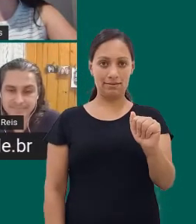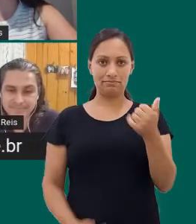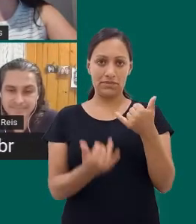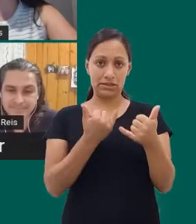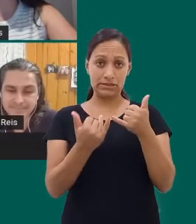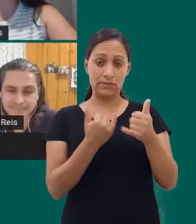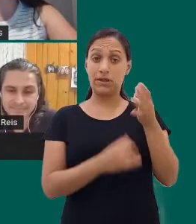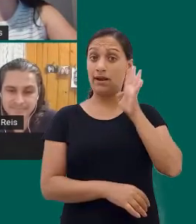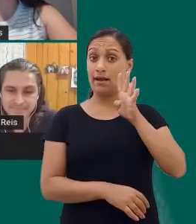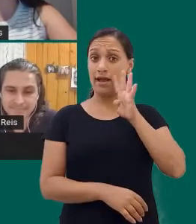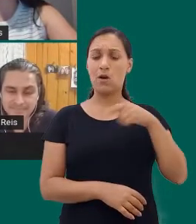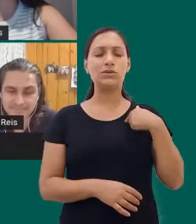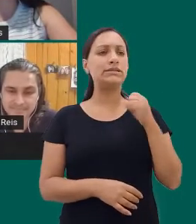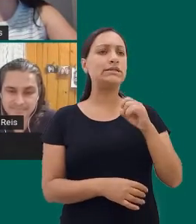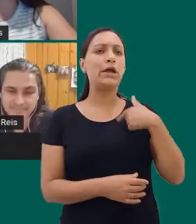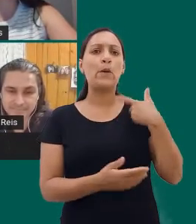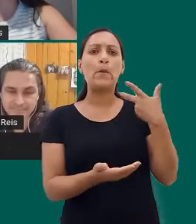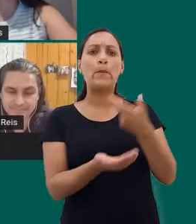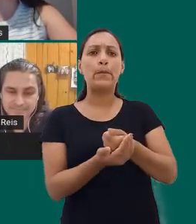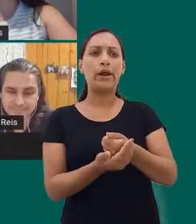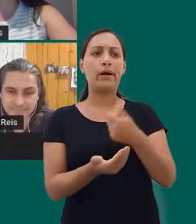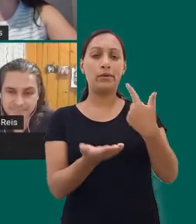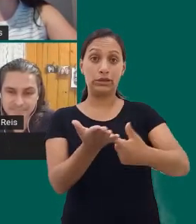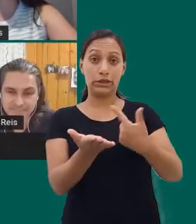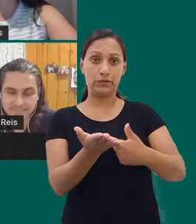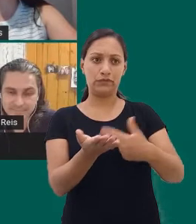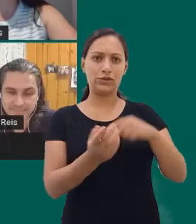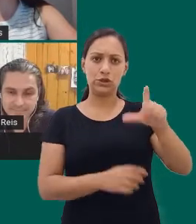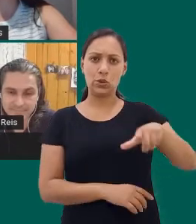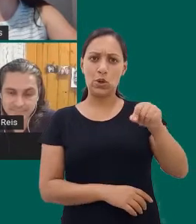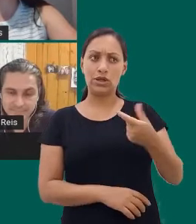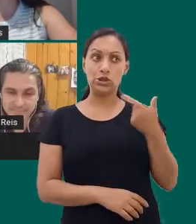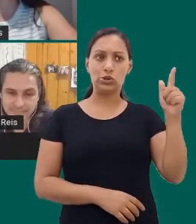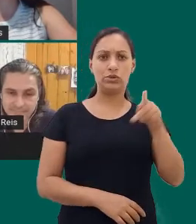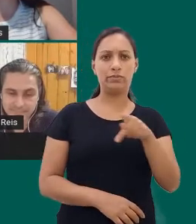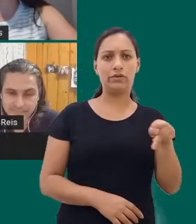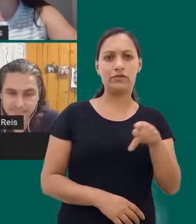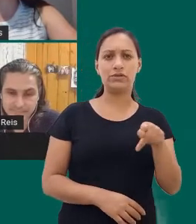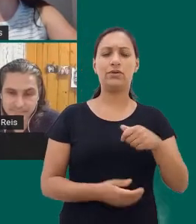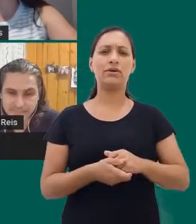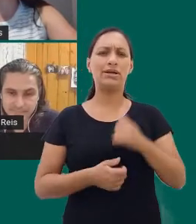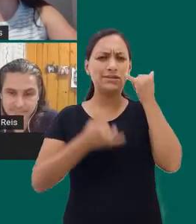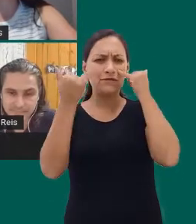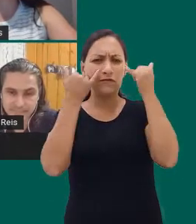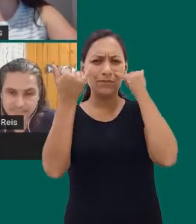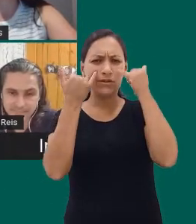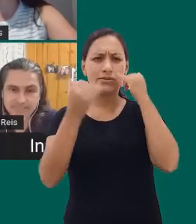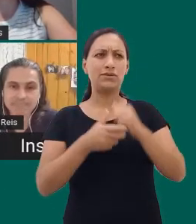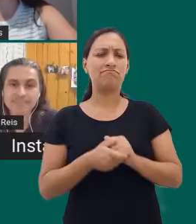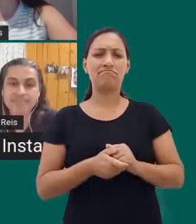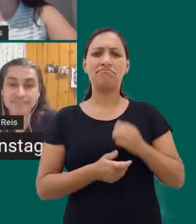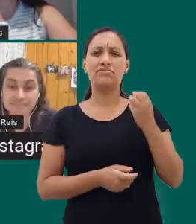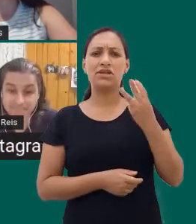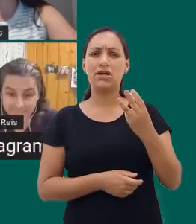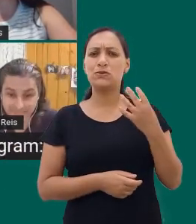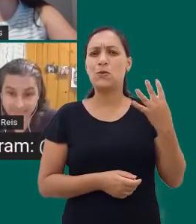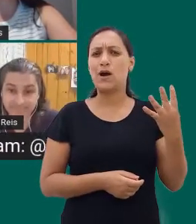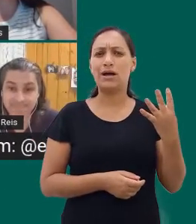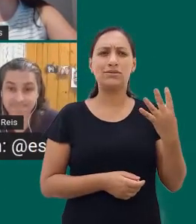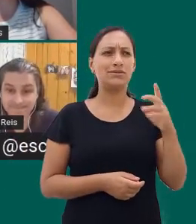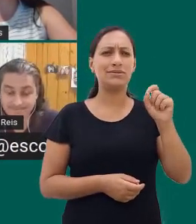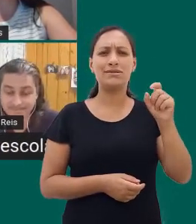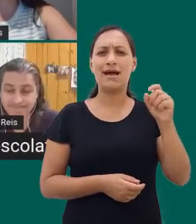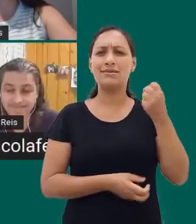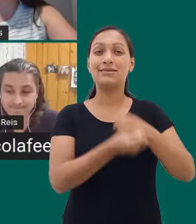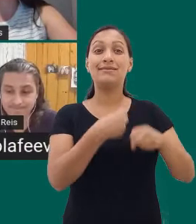exemplo, comprar, se fosse escolher hoje um livro enquanto professor, os dados são de 3, 4, 10 anos, às vezes, atrás, que